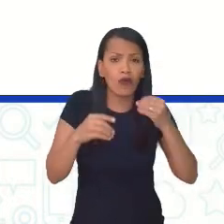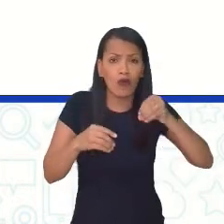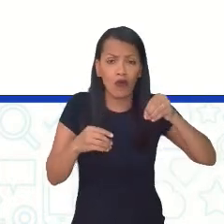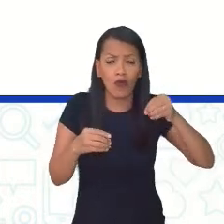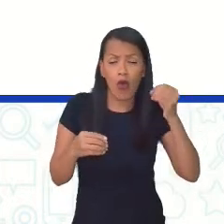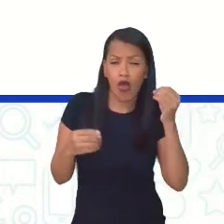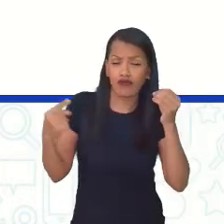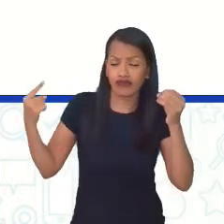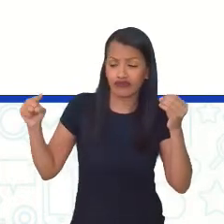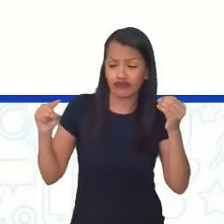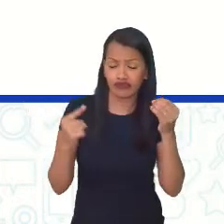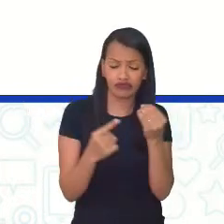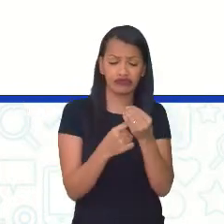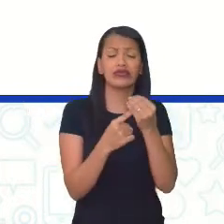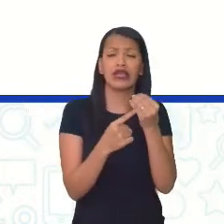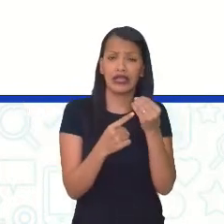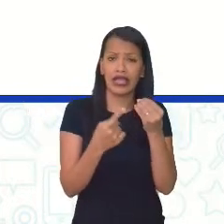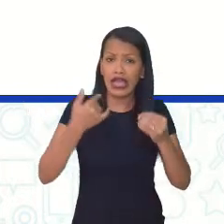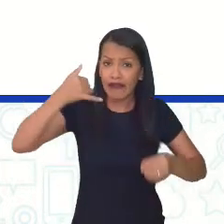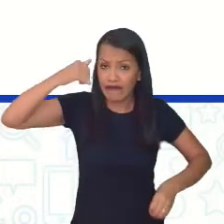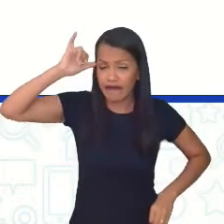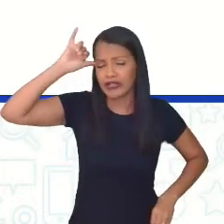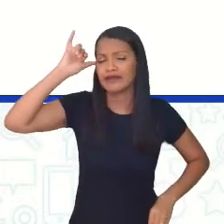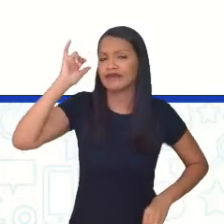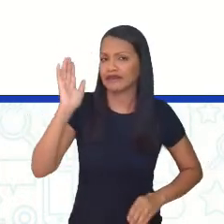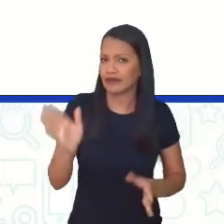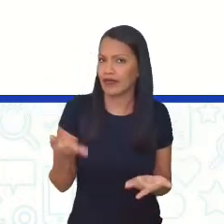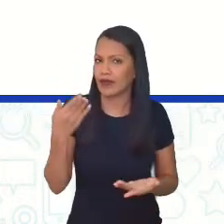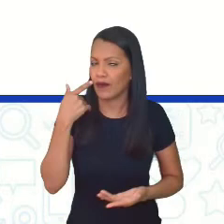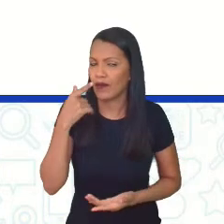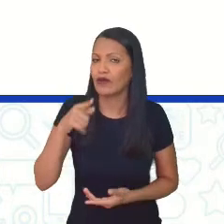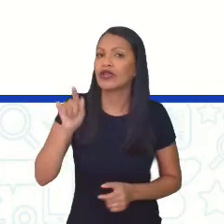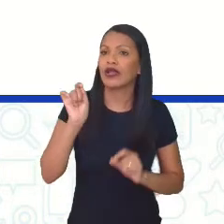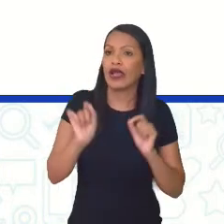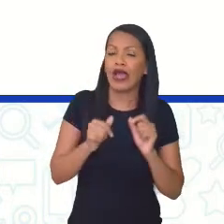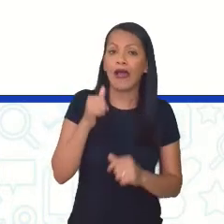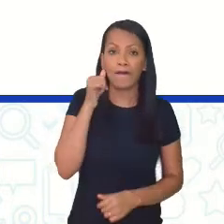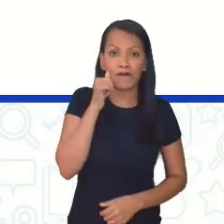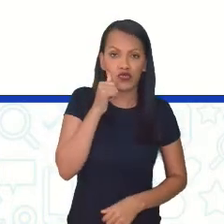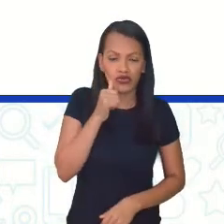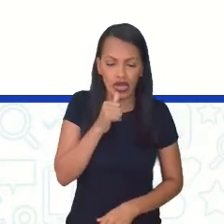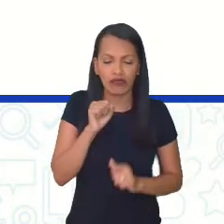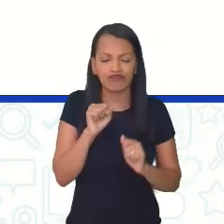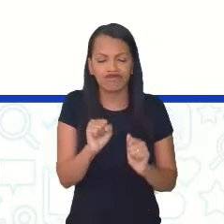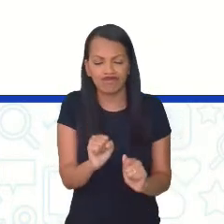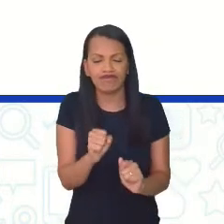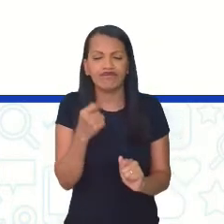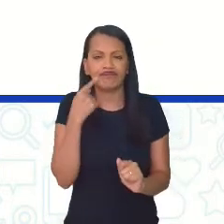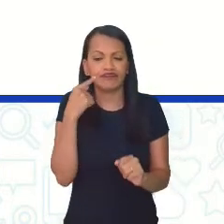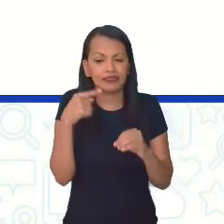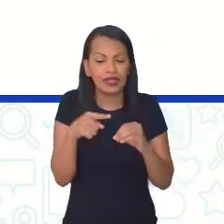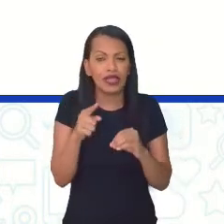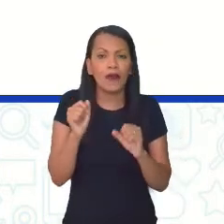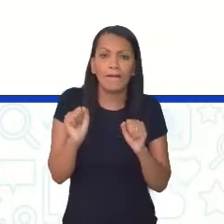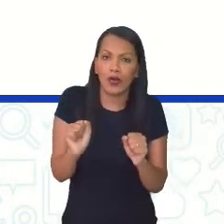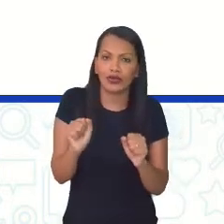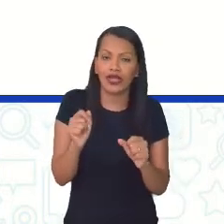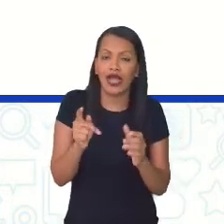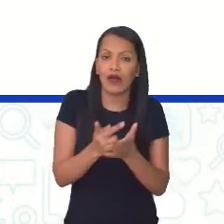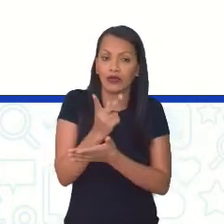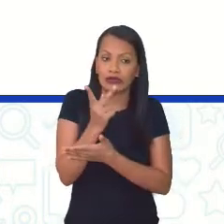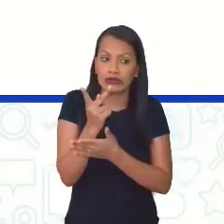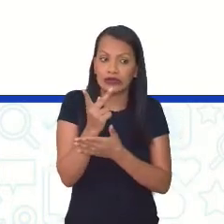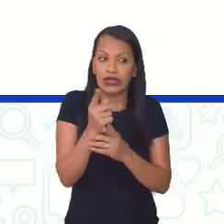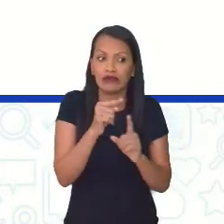os espermatozoides. Nesses métodos, a mulher vai ovular, né? E realmente ela está correndo o risco, se ela for no